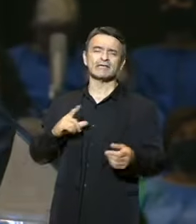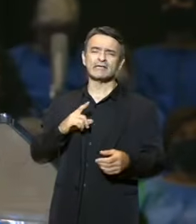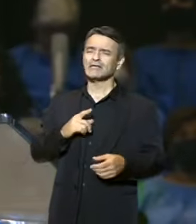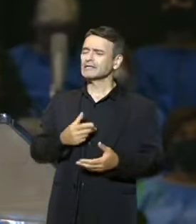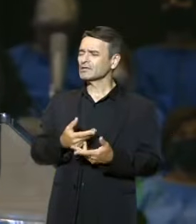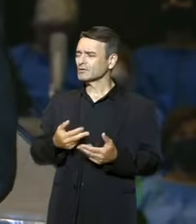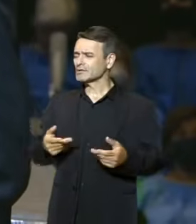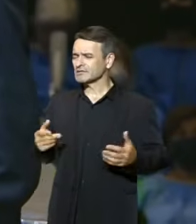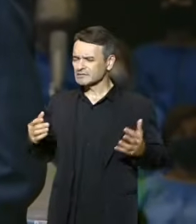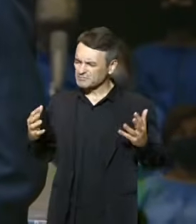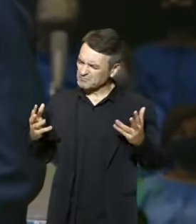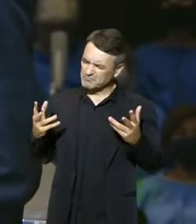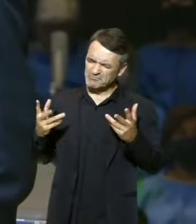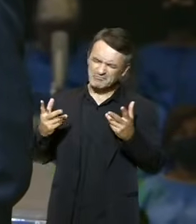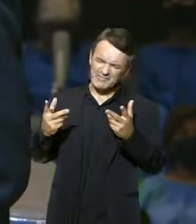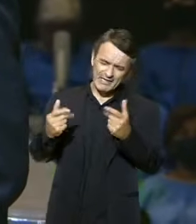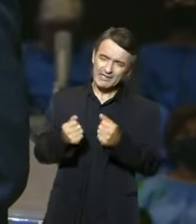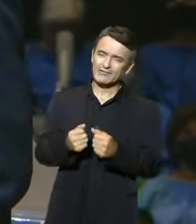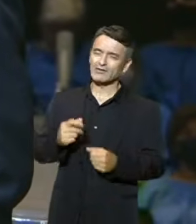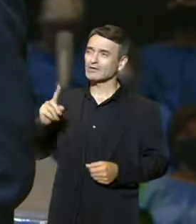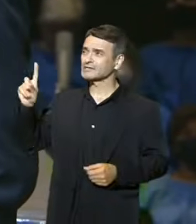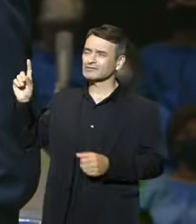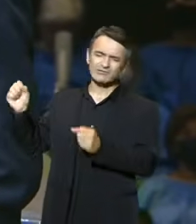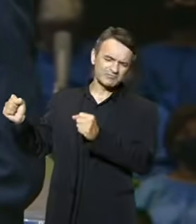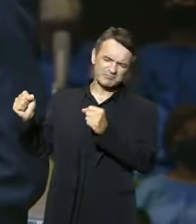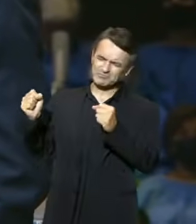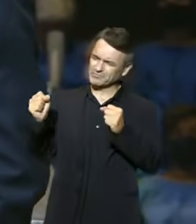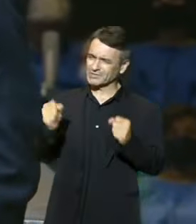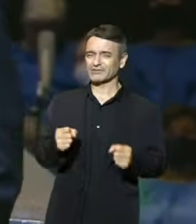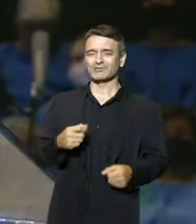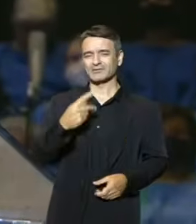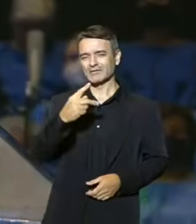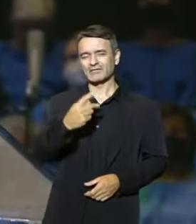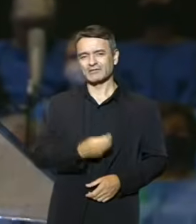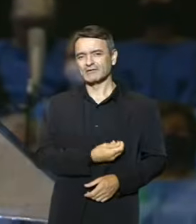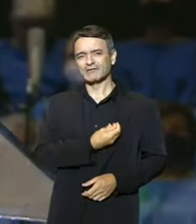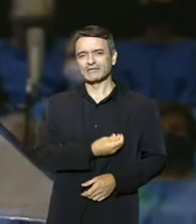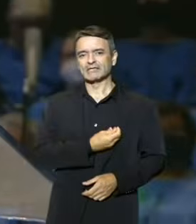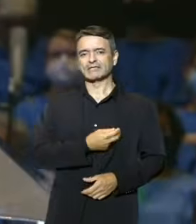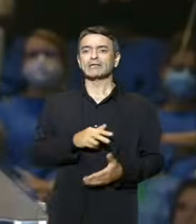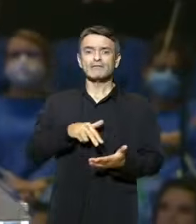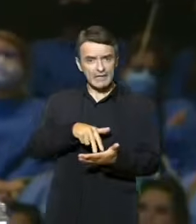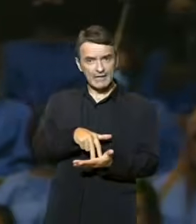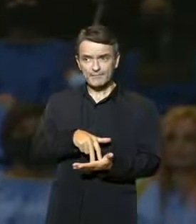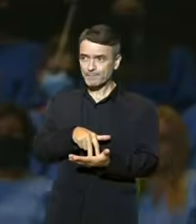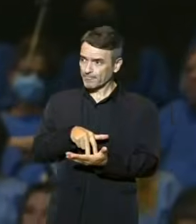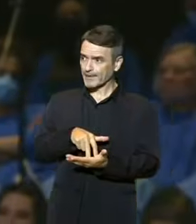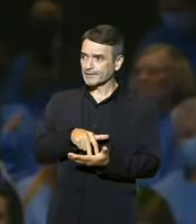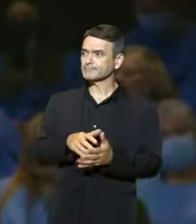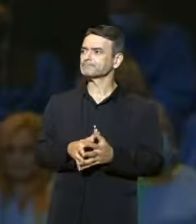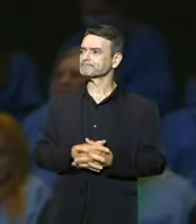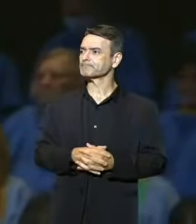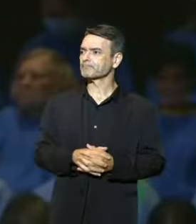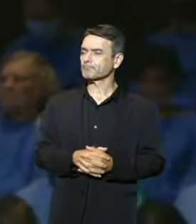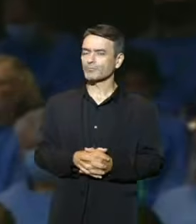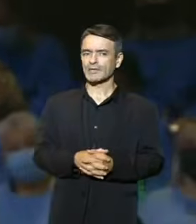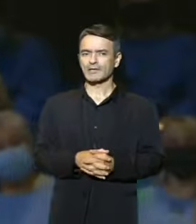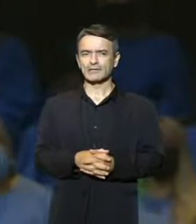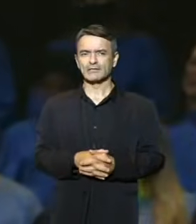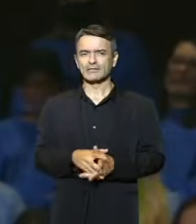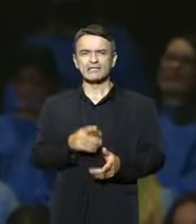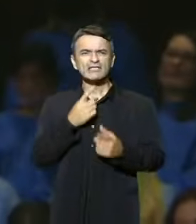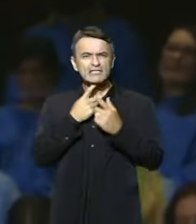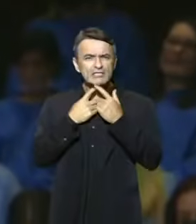tua vida. Então, se você é essa pessoa, vai ficando de pé no seu lugar. Tanta gente já ficou. Se você